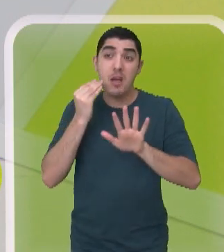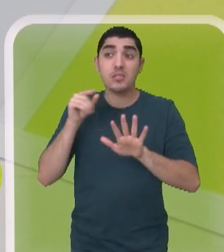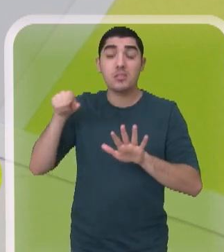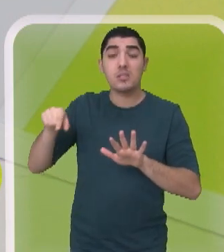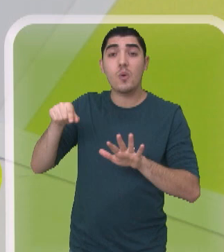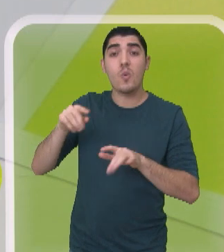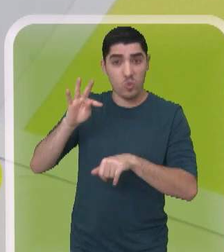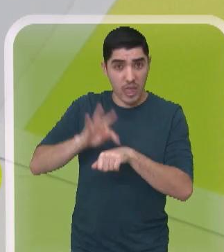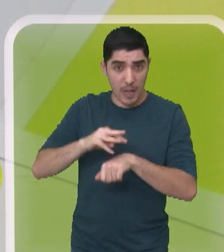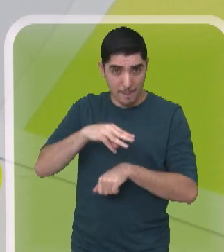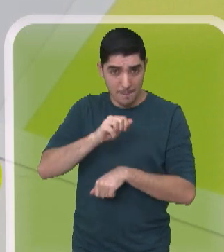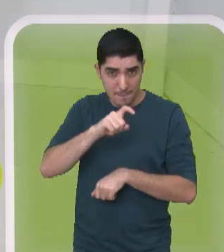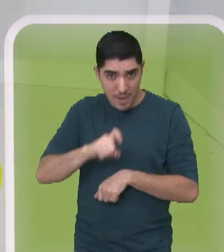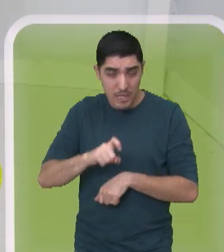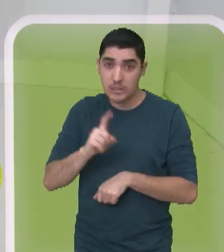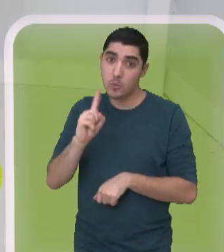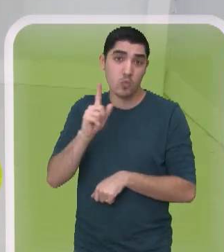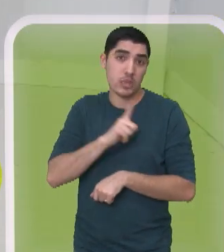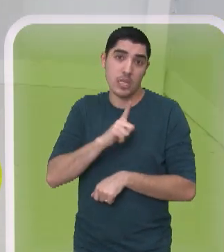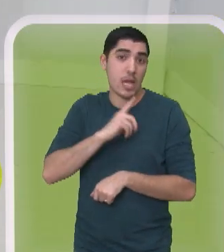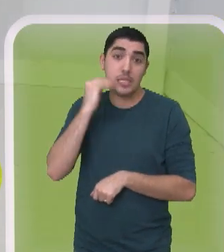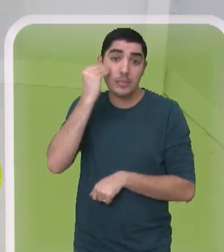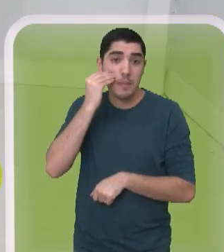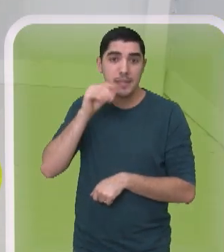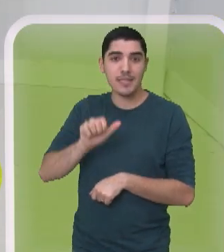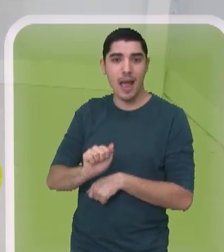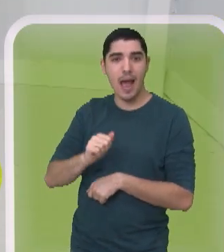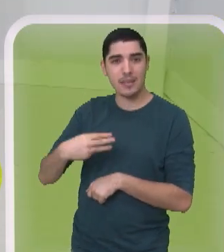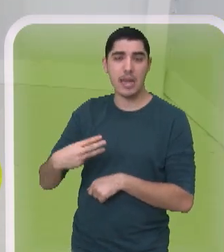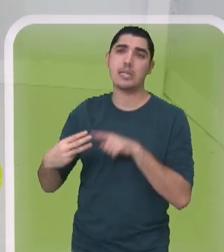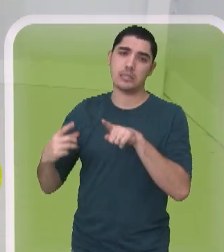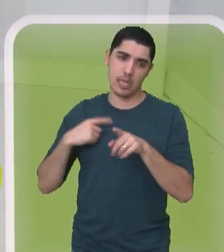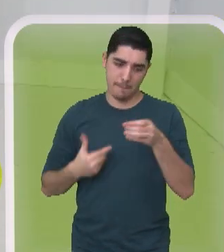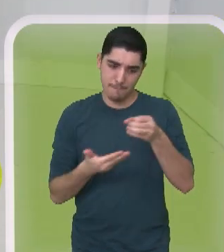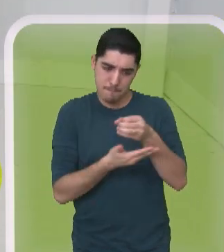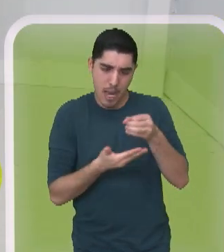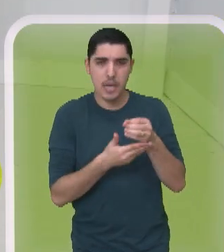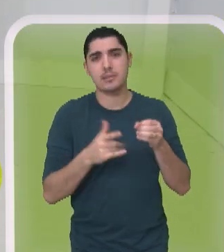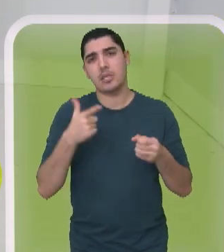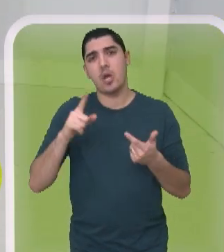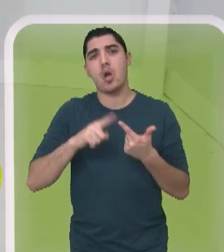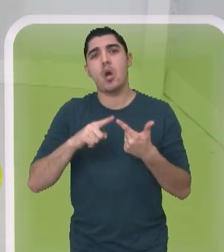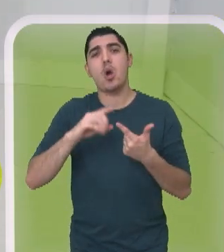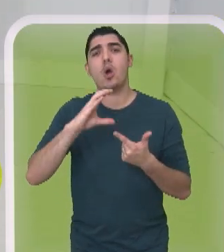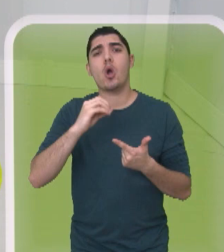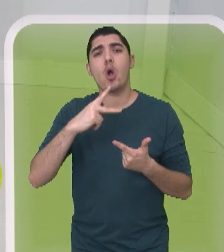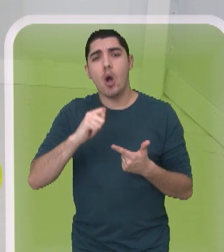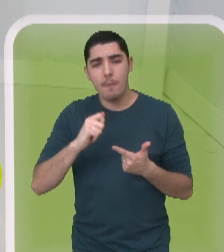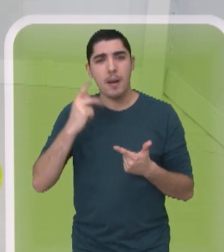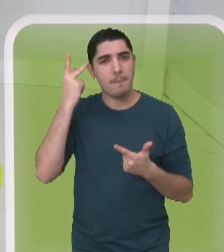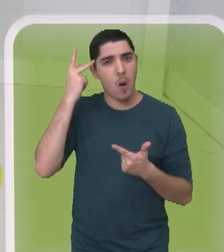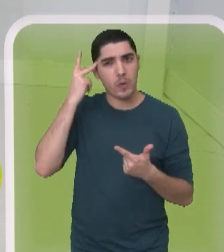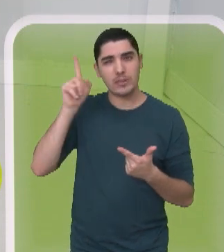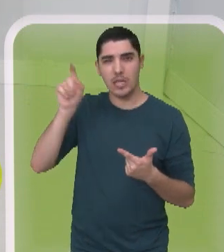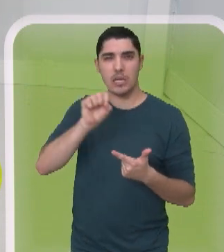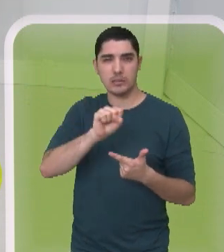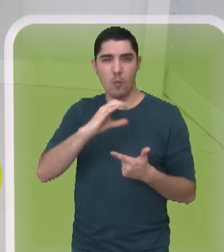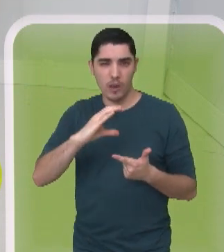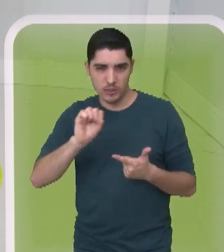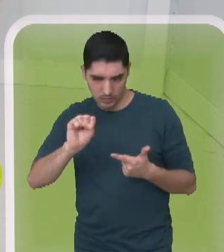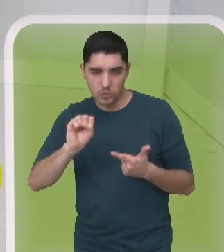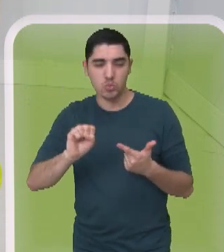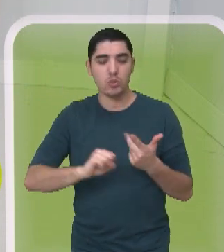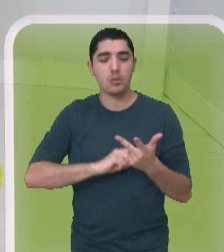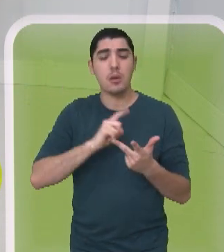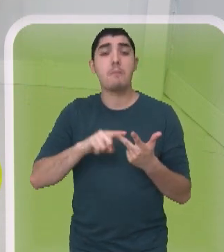esse conhecimento direto com Série A3. Ele tem categorias de base, tem Copa Paulista com o São Caetano. Como é que vocês chegaram e definiram o